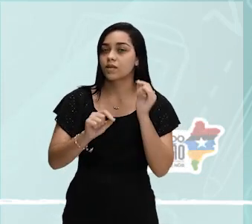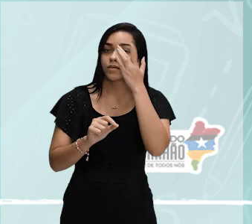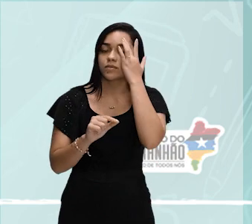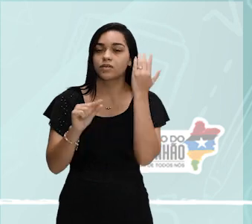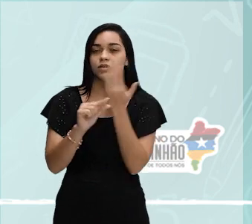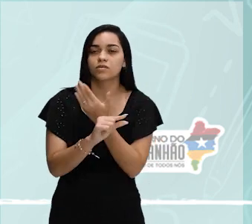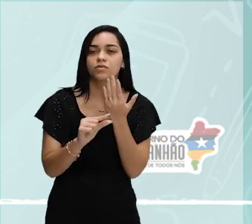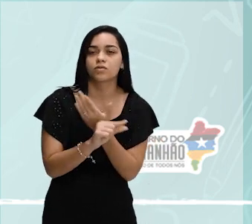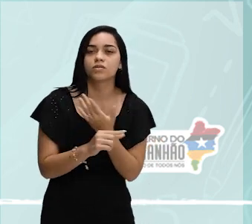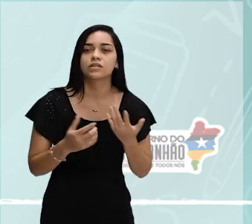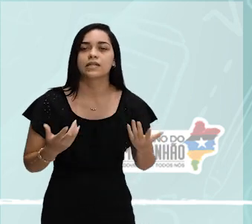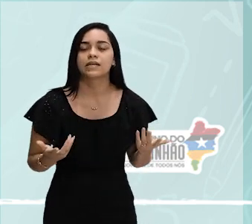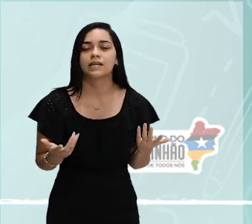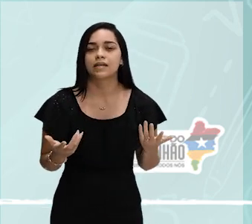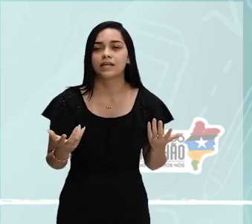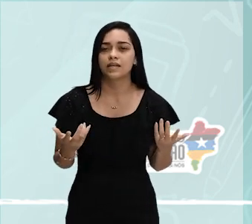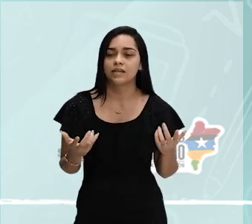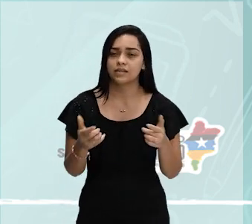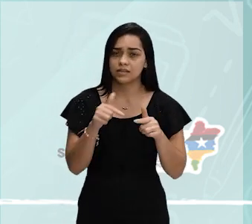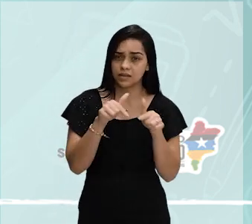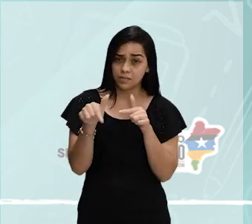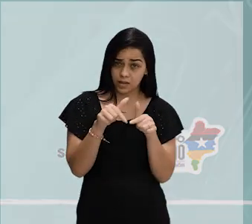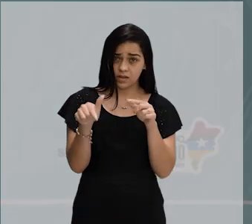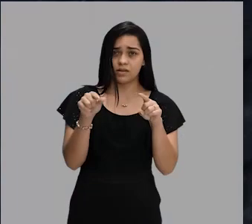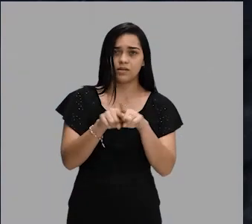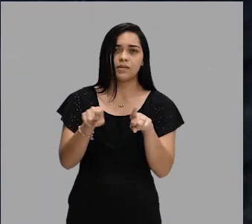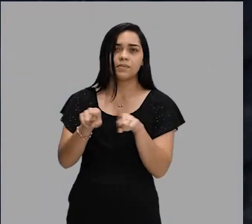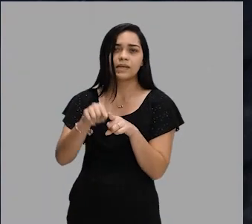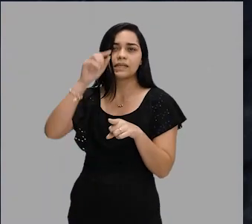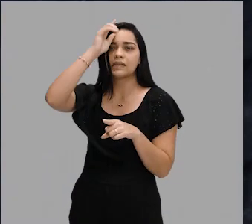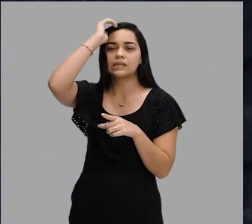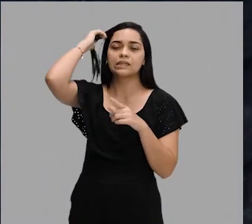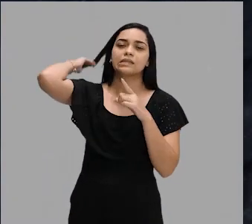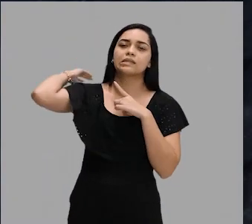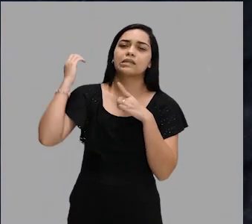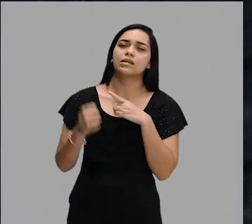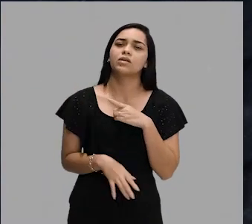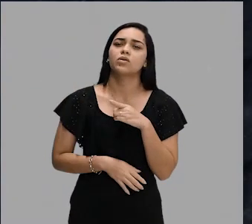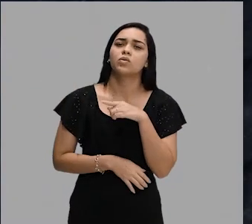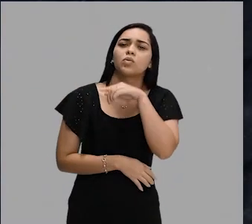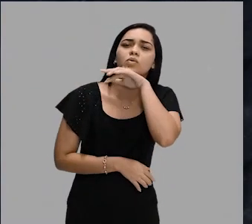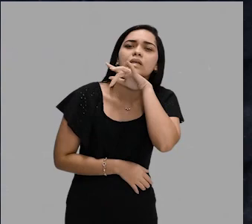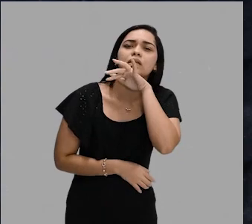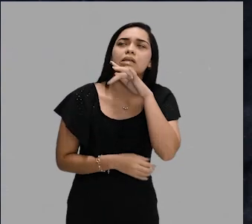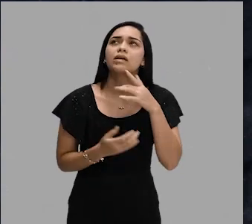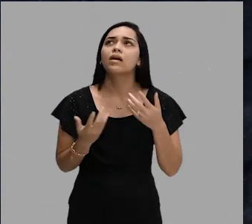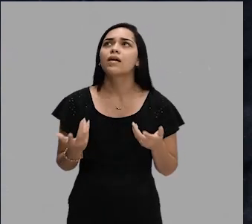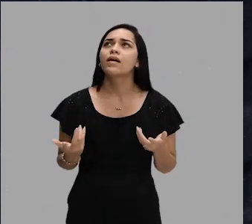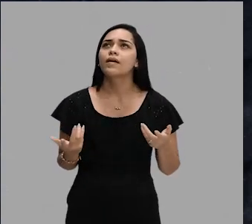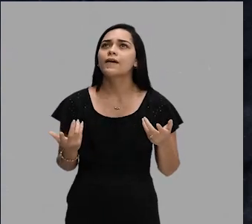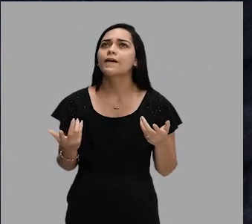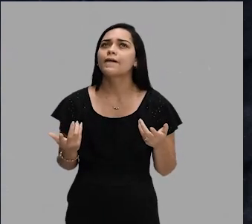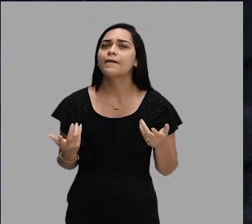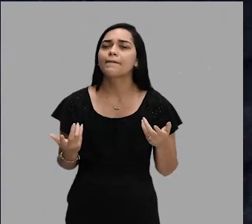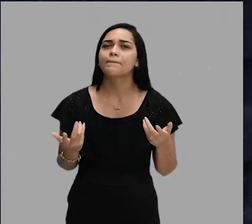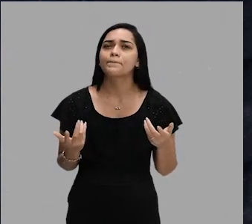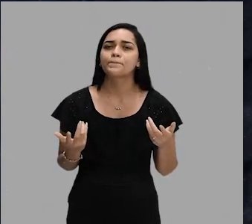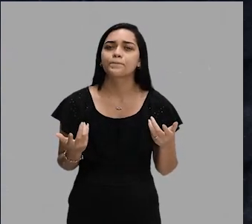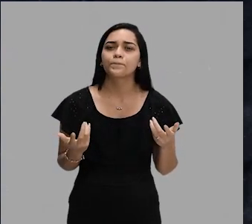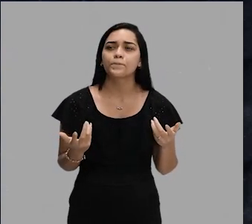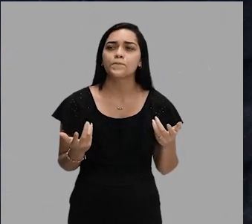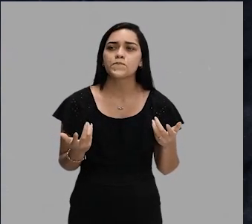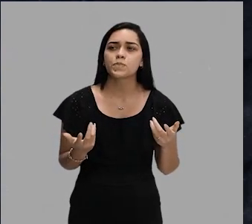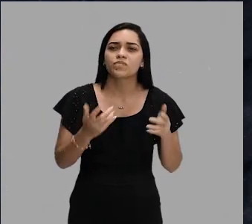autores que trabalham o pessimismo, o que mais? São autores assim